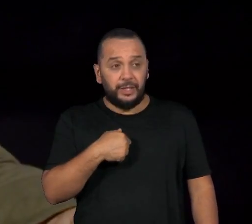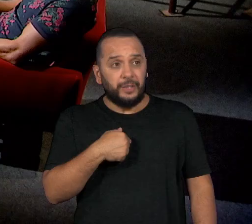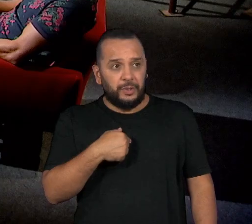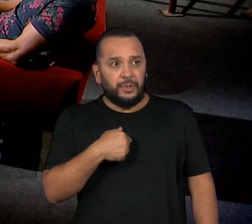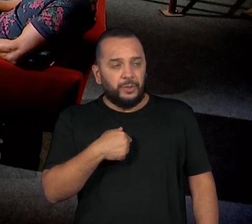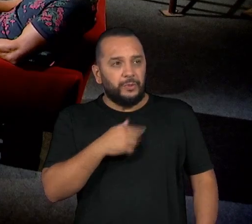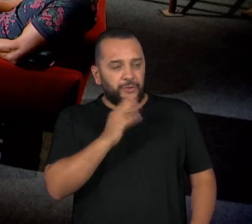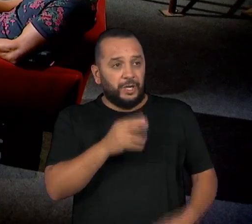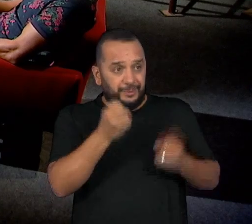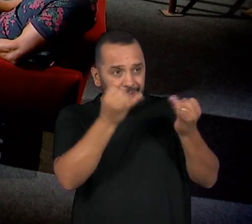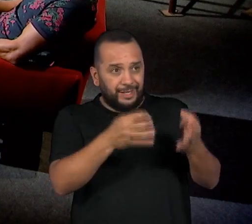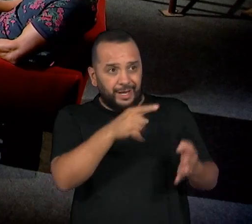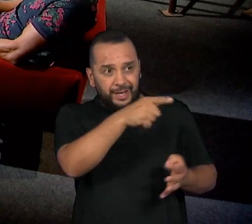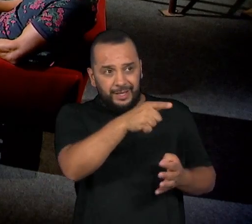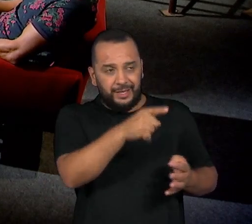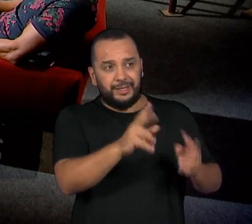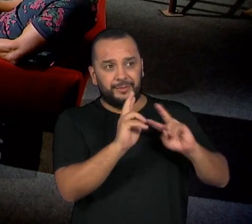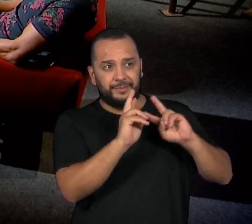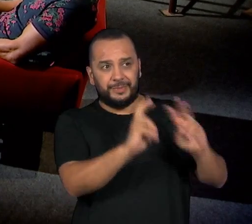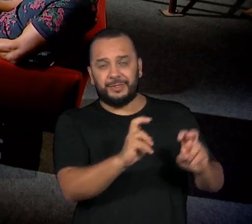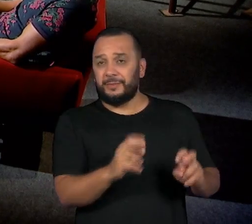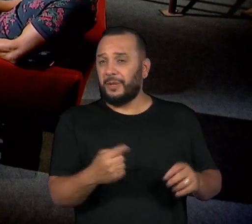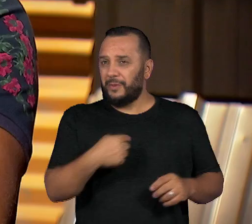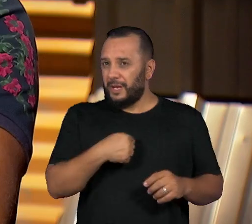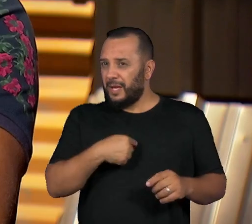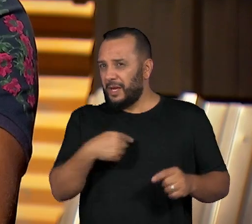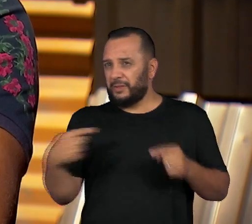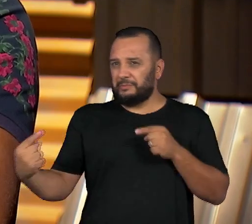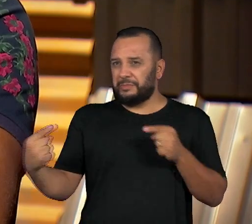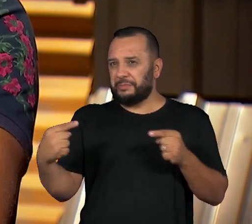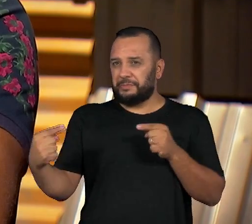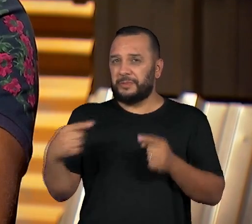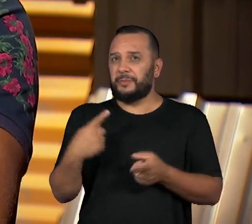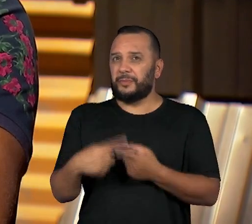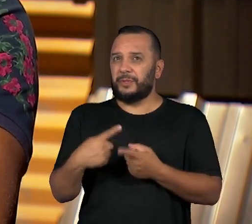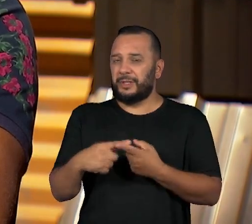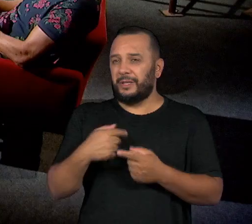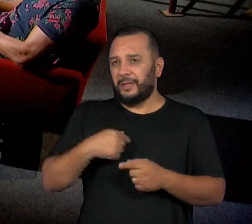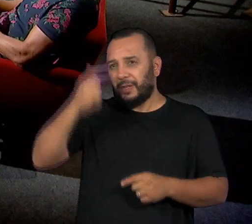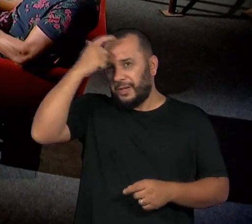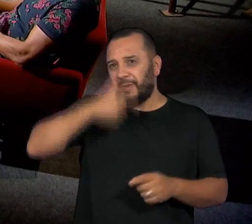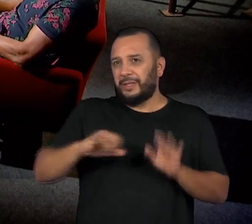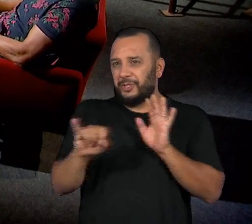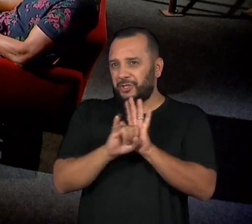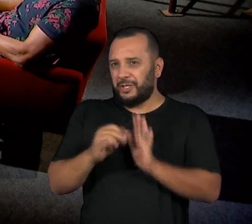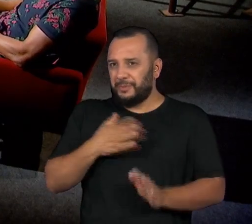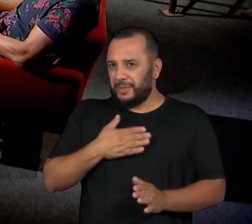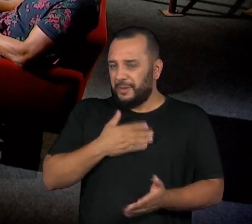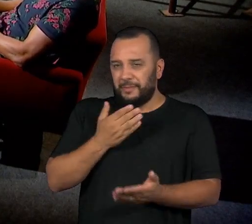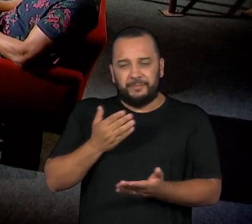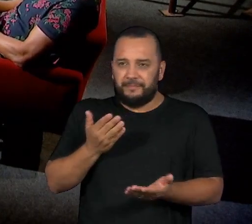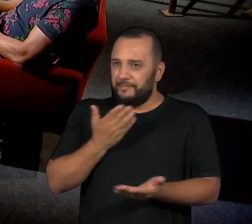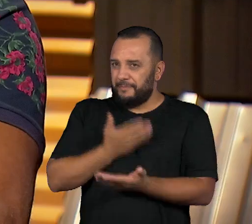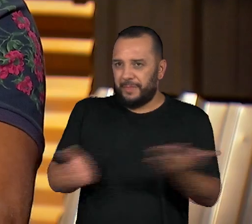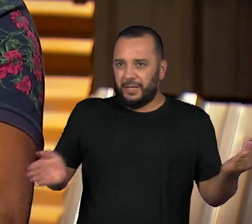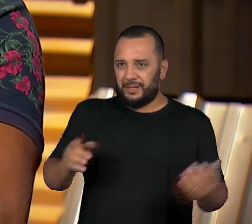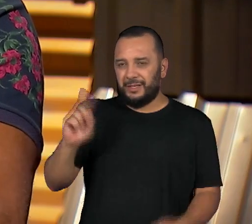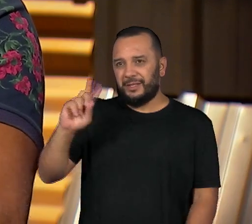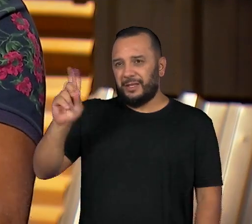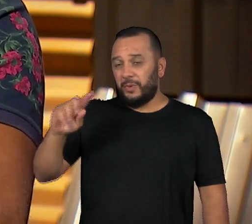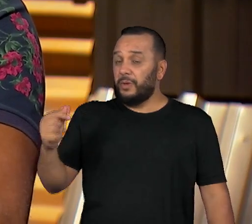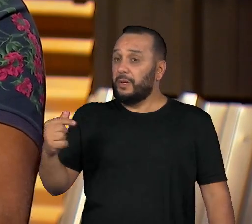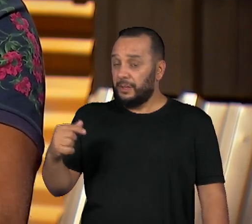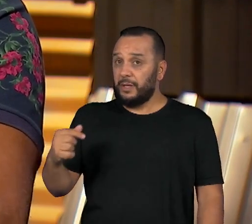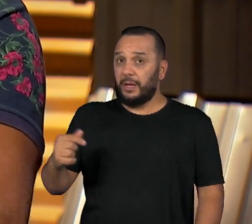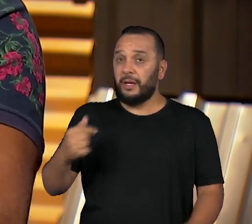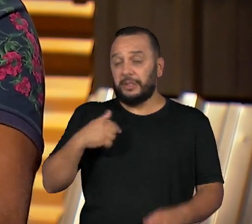conseguiu te ouvir? Assim, eu sempre bati de frente porque eu não podia perder minha identidade. E uma coisa que eu acho que os atletas